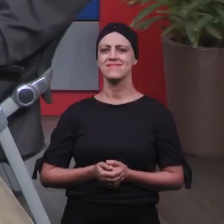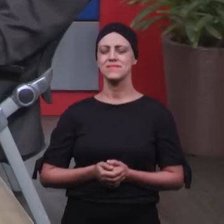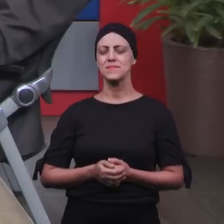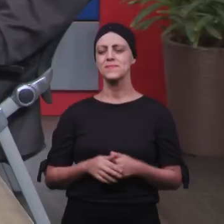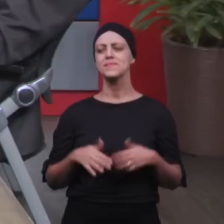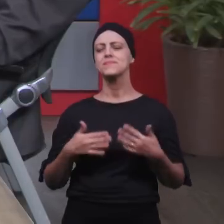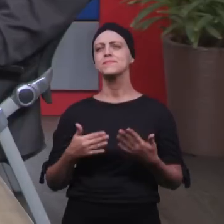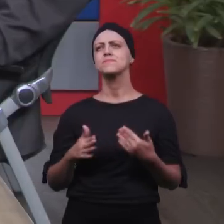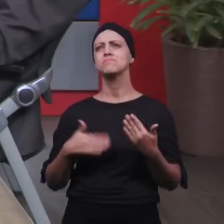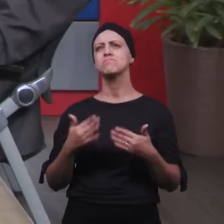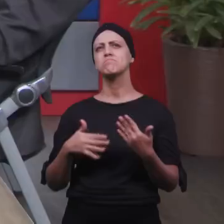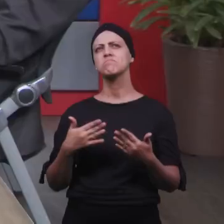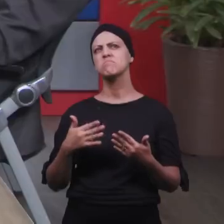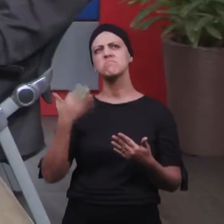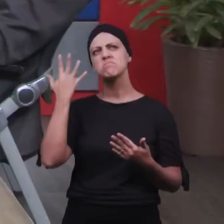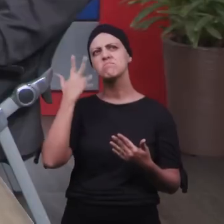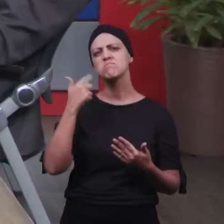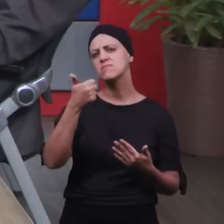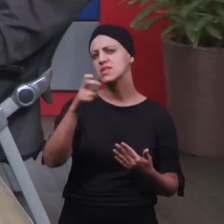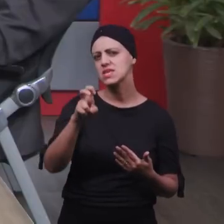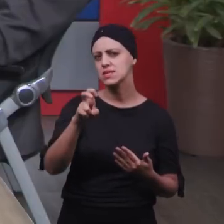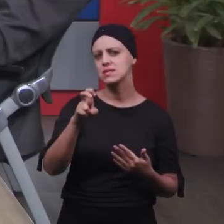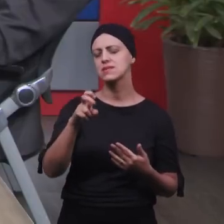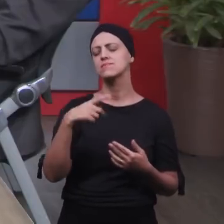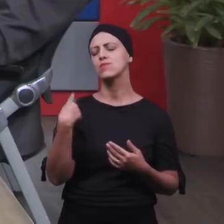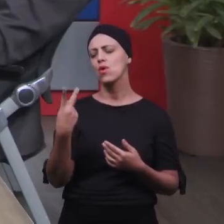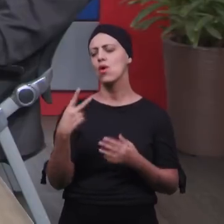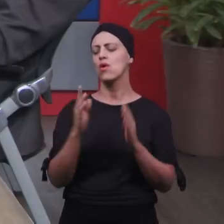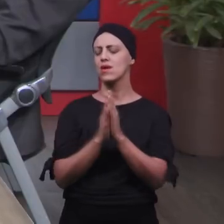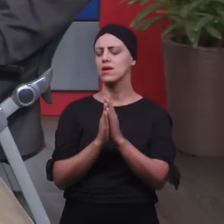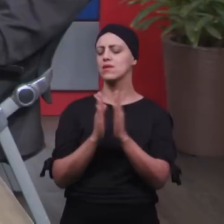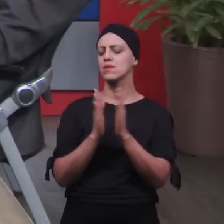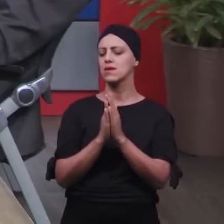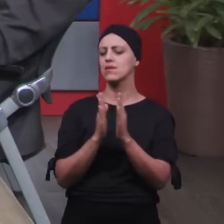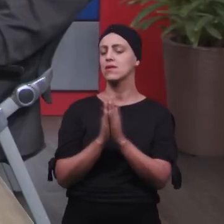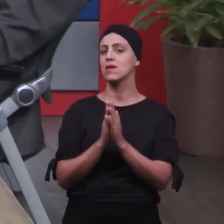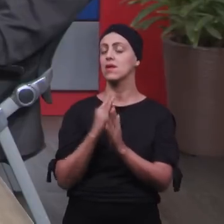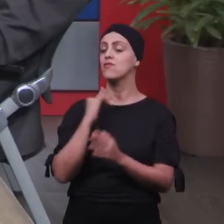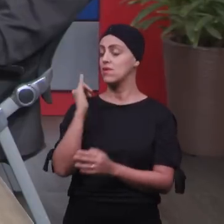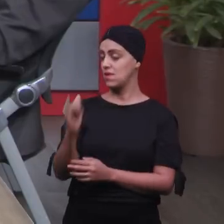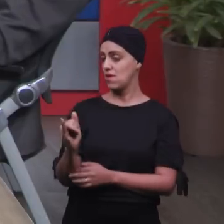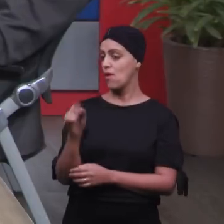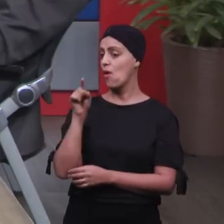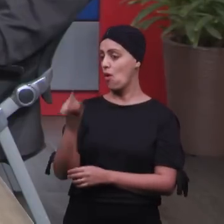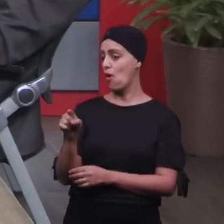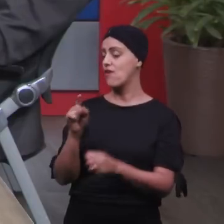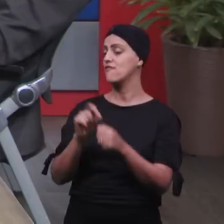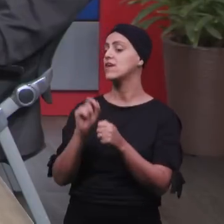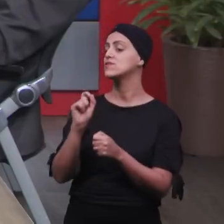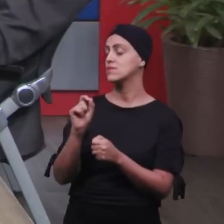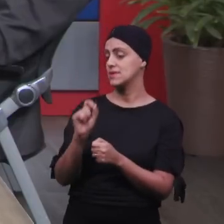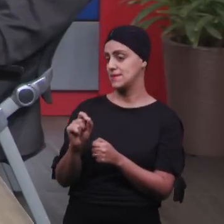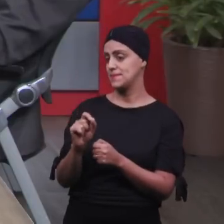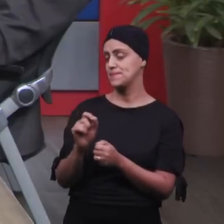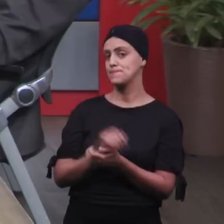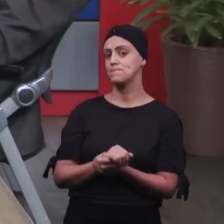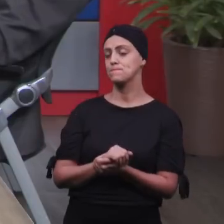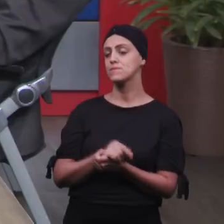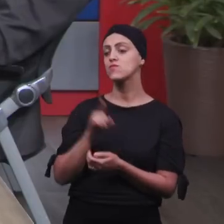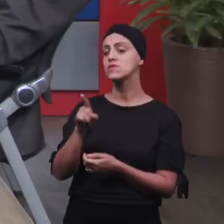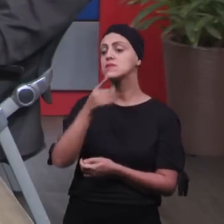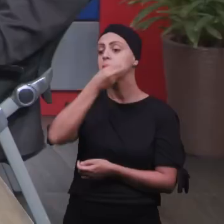passou-se uns 15 dias, todos os dias a gente orando. Eu falei com ela, agora você vai fazer o seguinte, está terminando, você vai fazer um